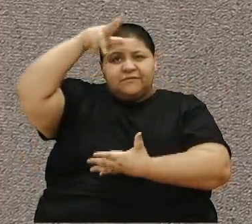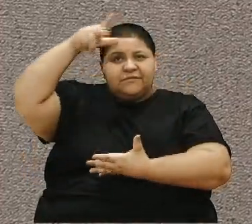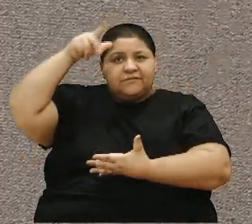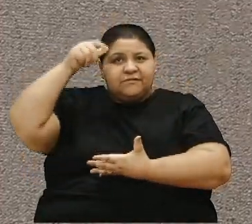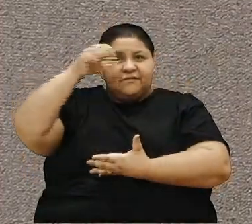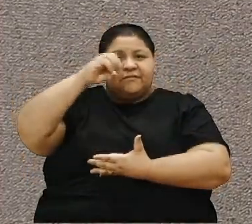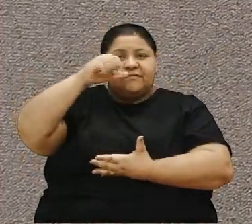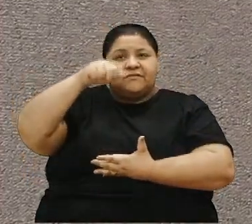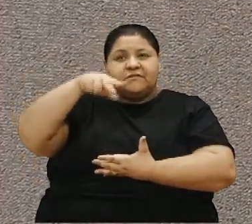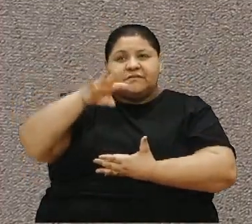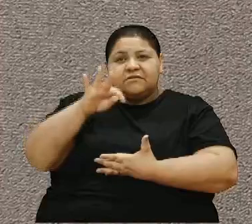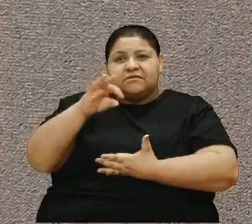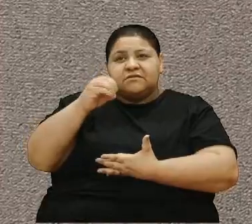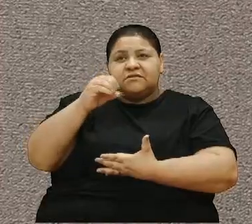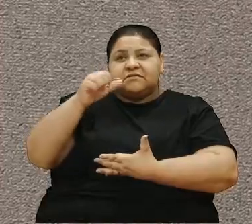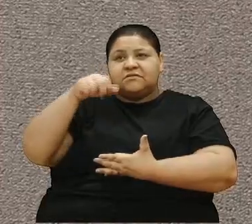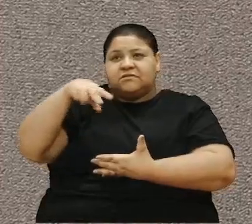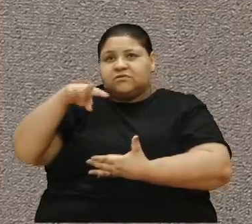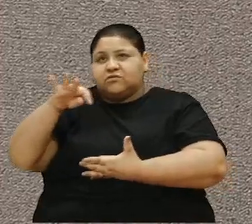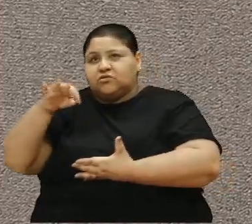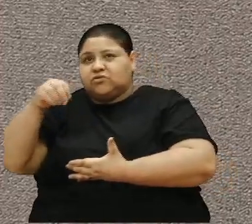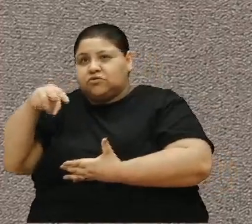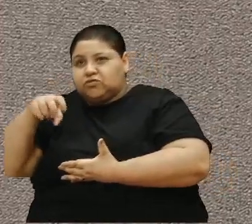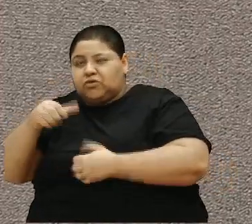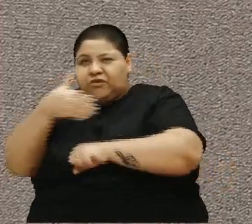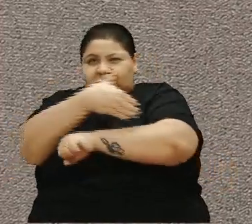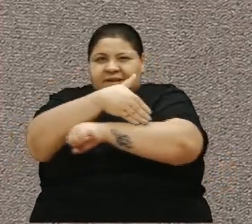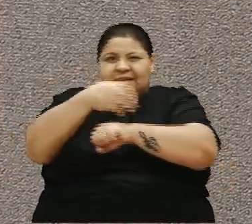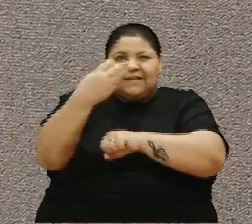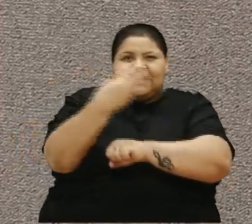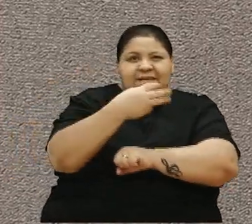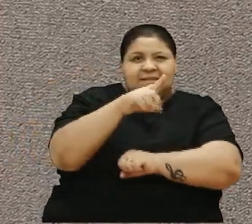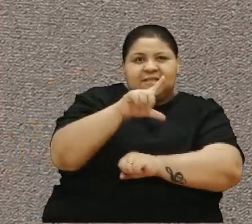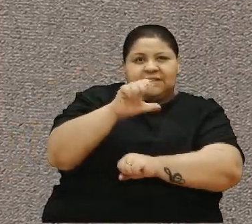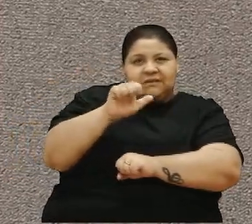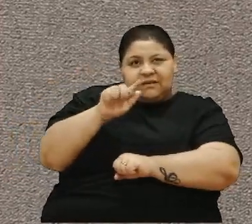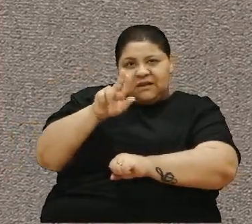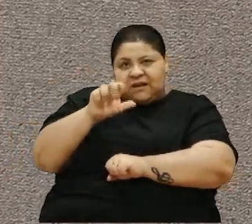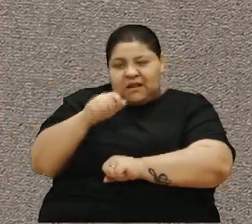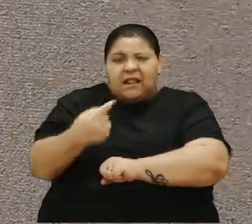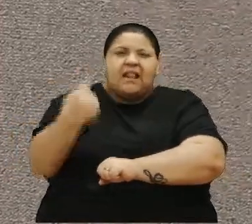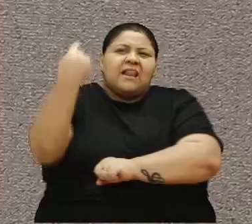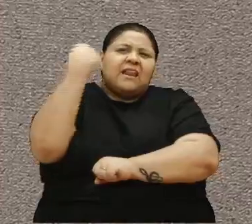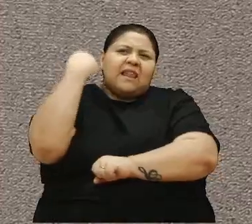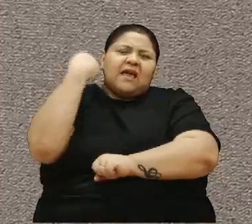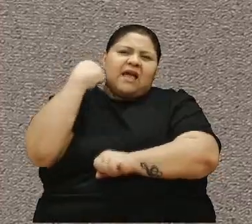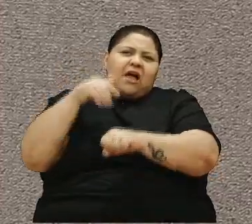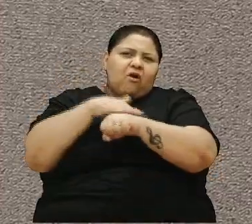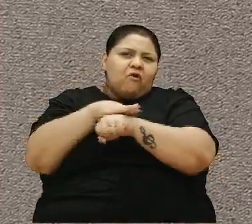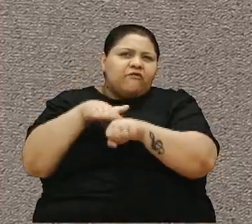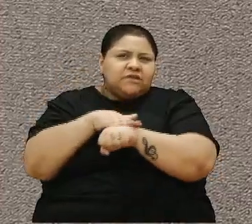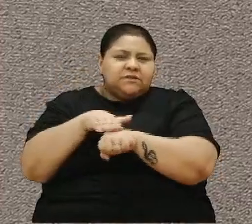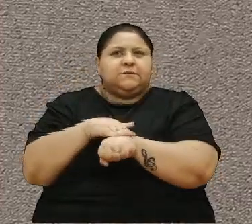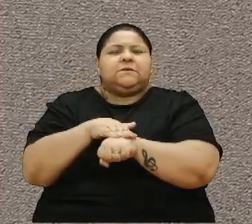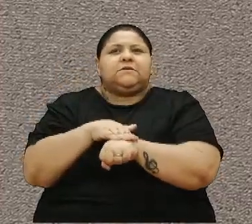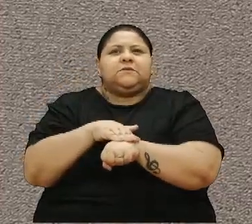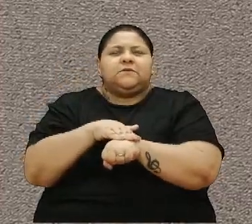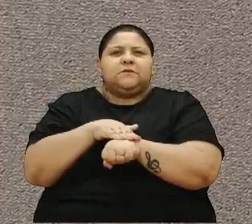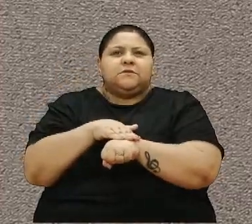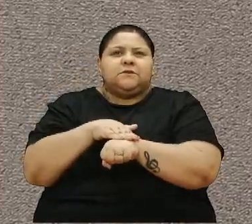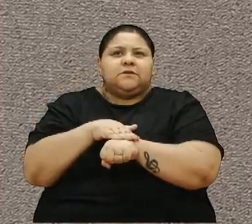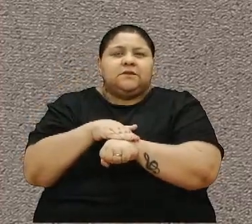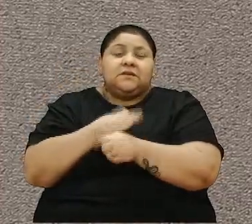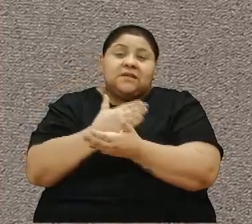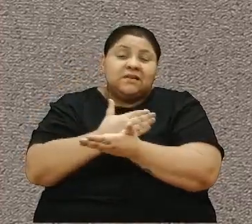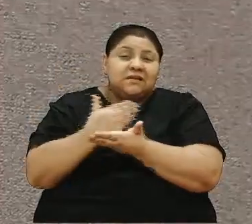Santo Antônio, que fica na Terceira Légua. Desde, então, a outra legislatura, a gente vem conversando a respeito, e